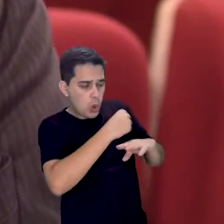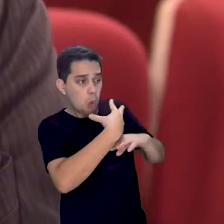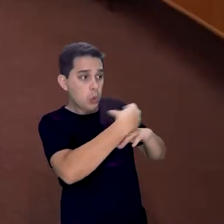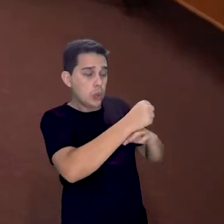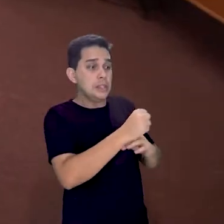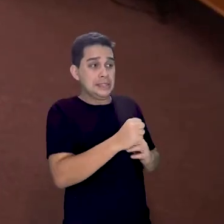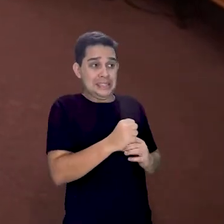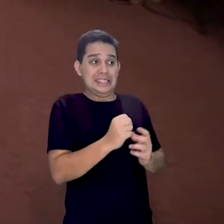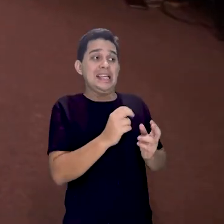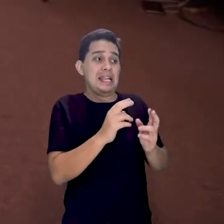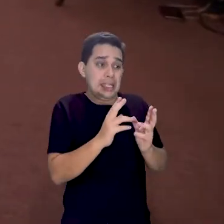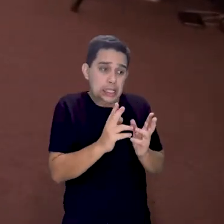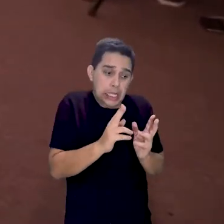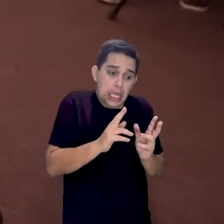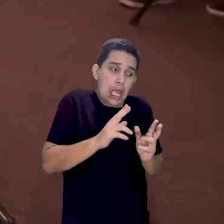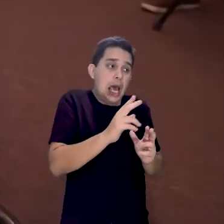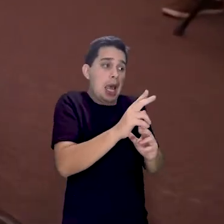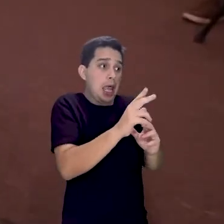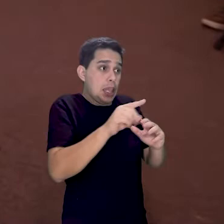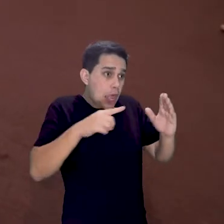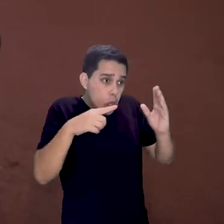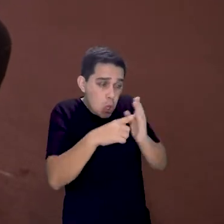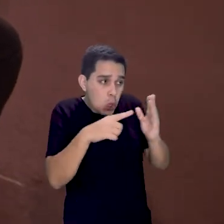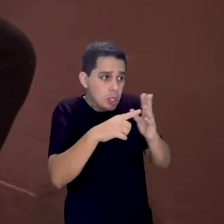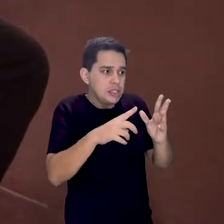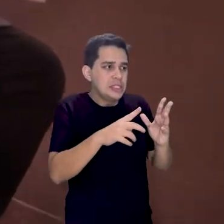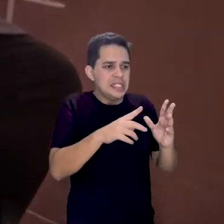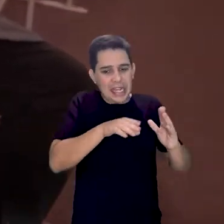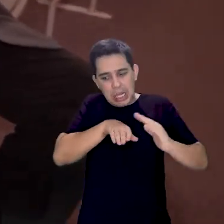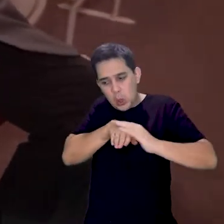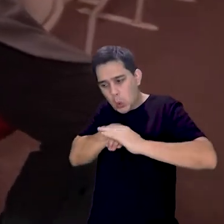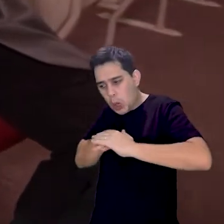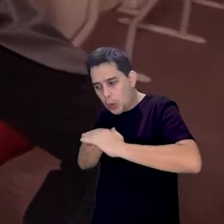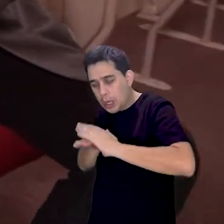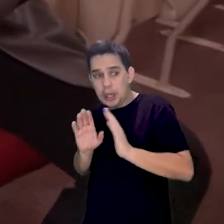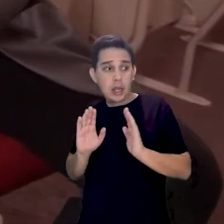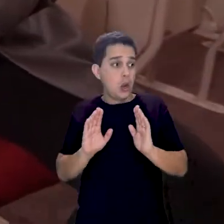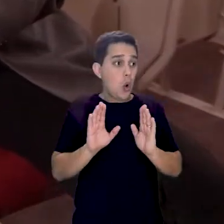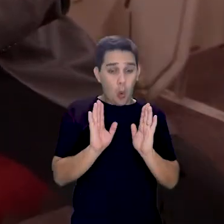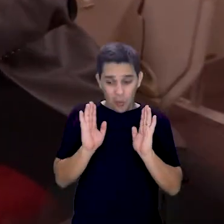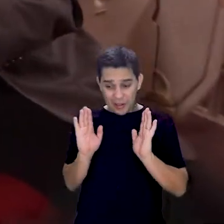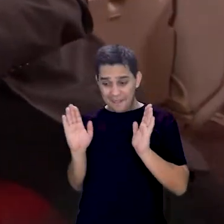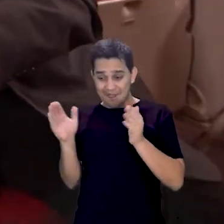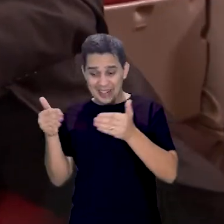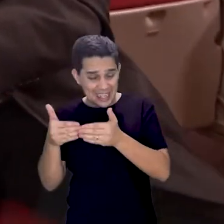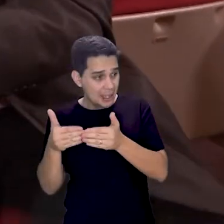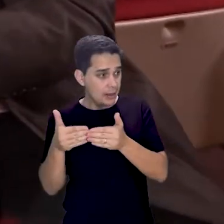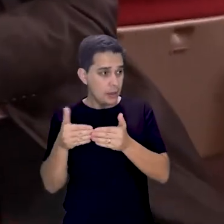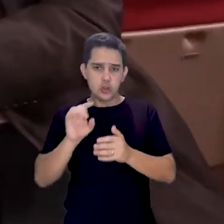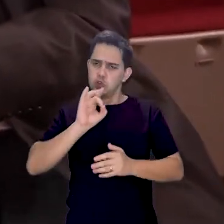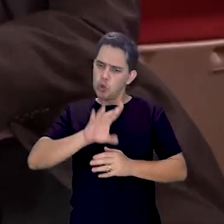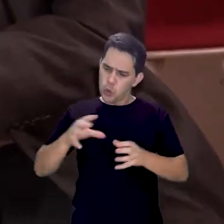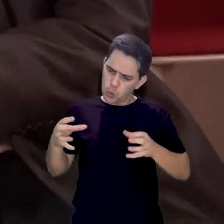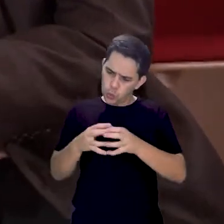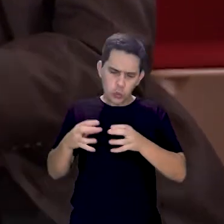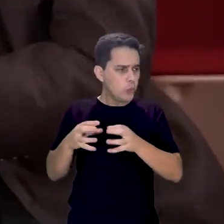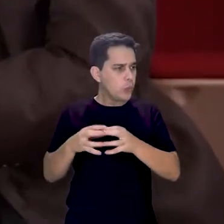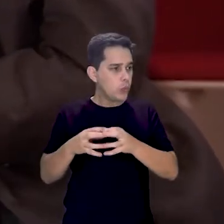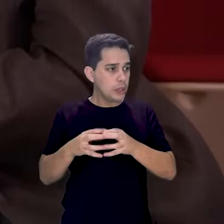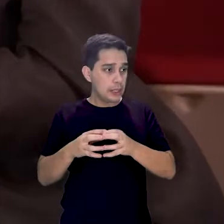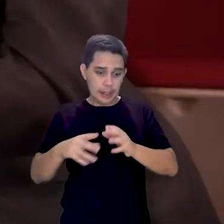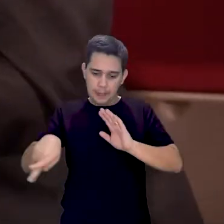e o cidadão, mas ela é reservada, ou seja, é uma comunicação que fica restrita ao âmbito da ouvidoria. E o cidadão tem a opção de